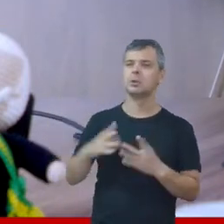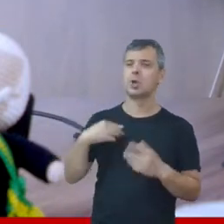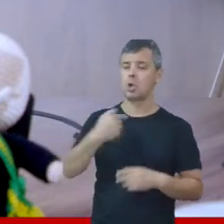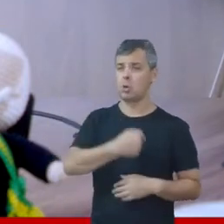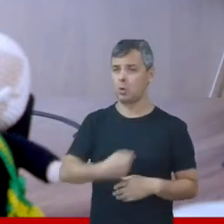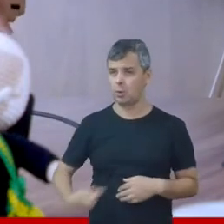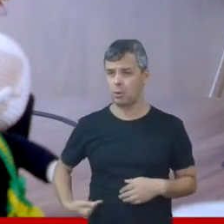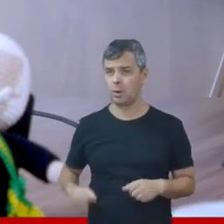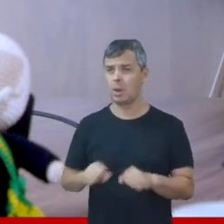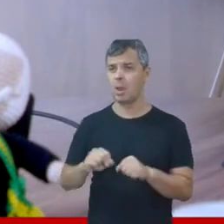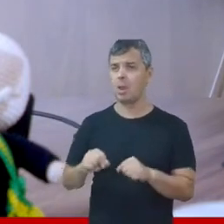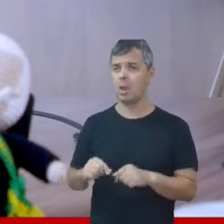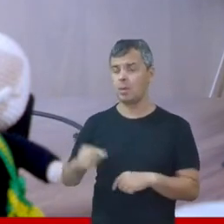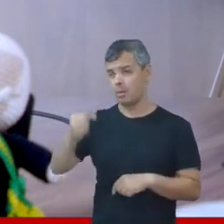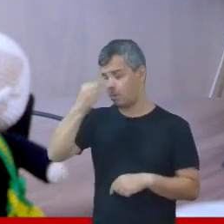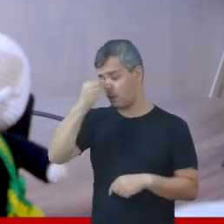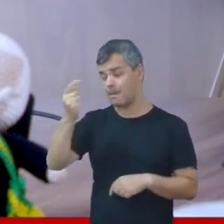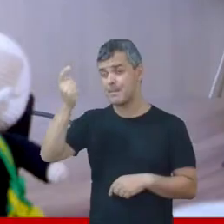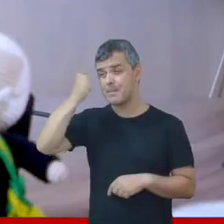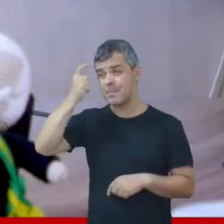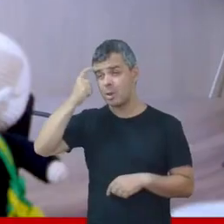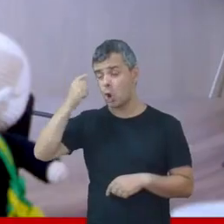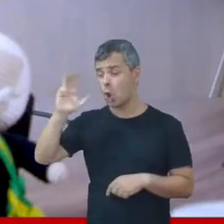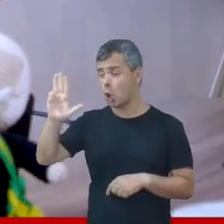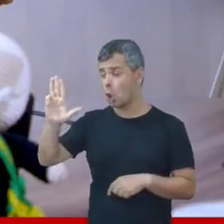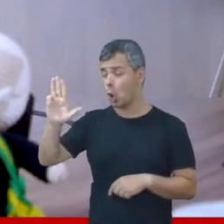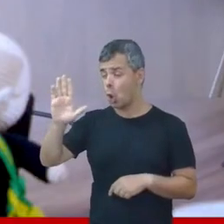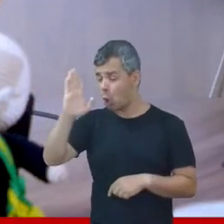governo que também faz para os crentes, é o governo que pensa no